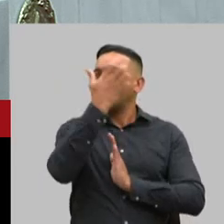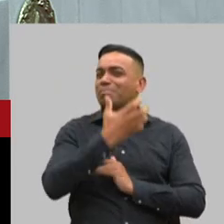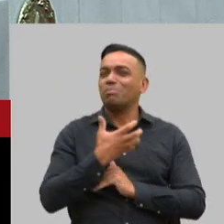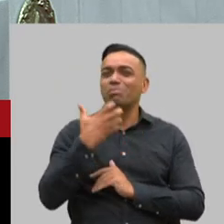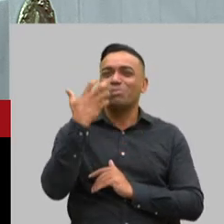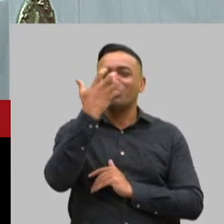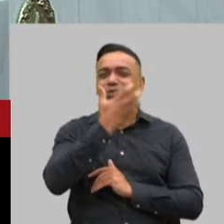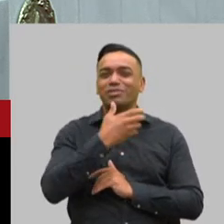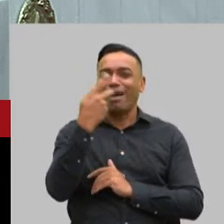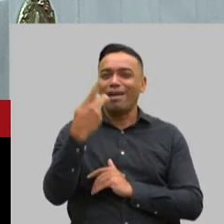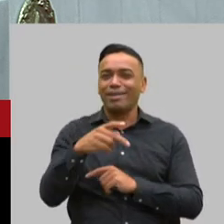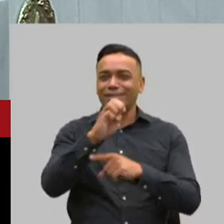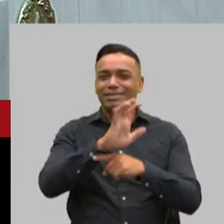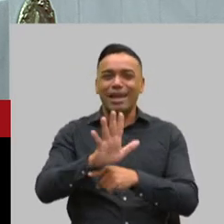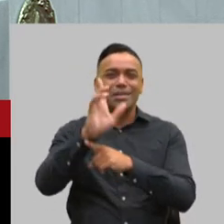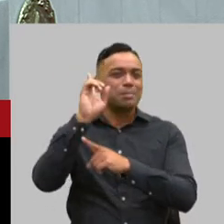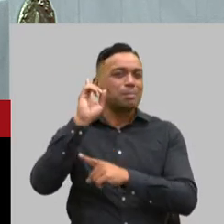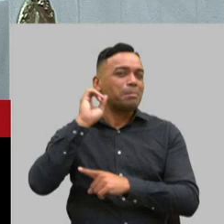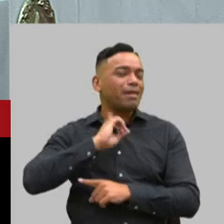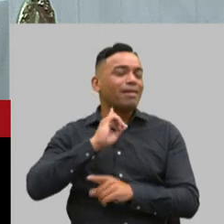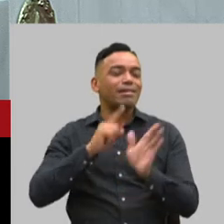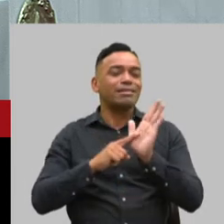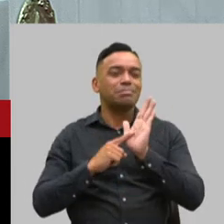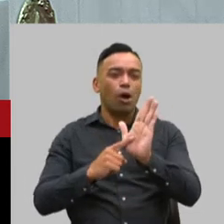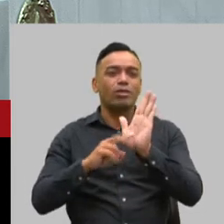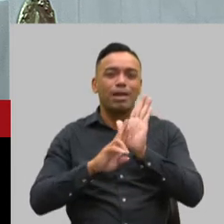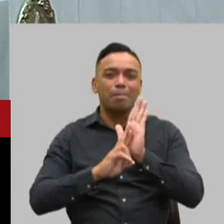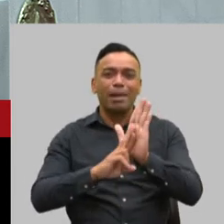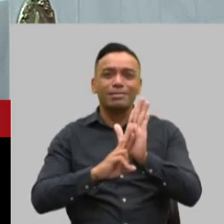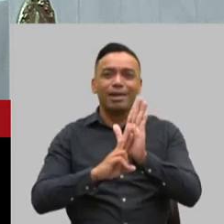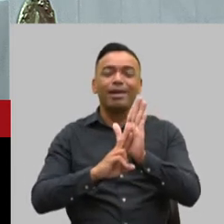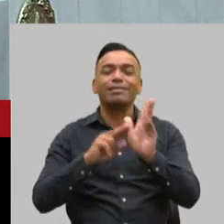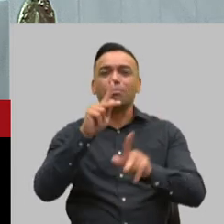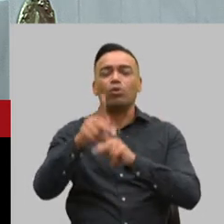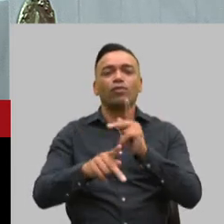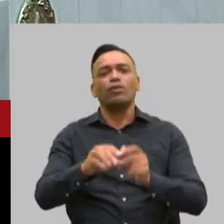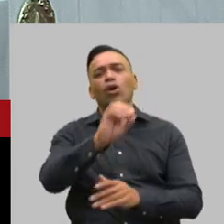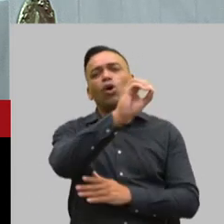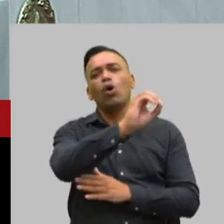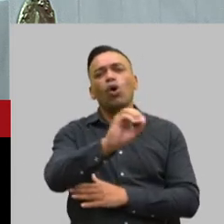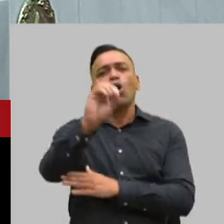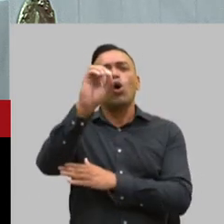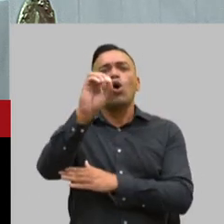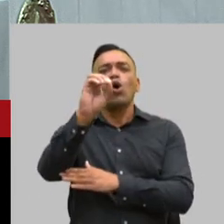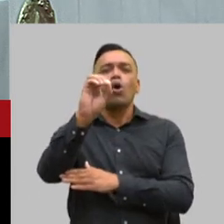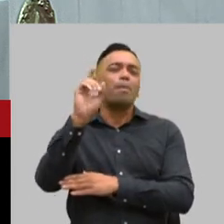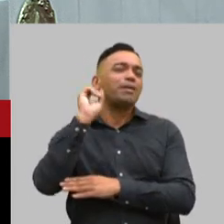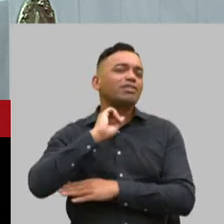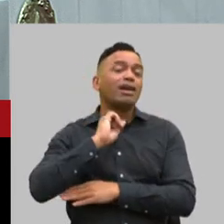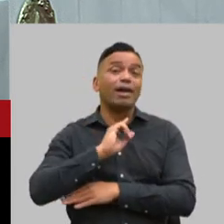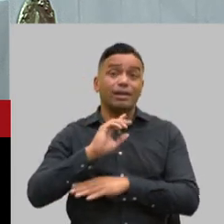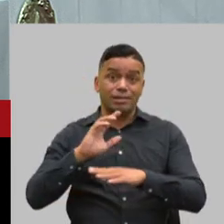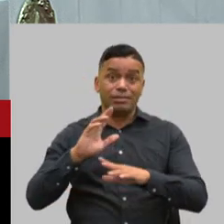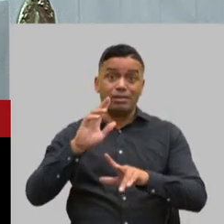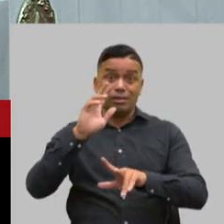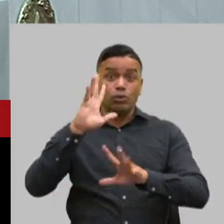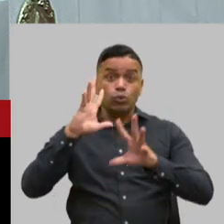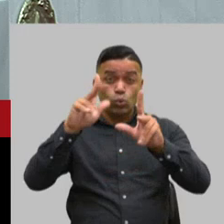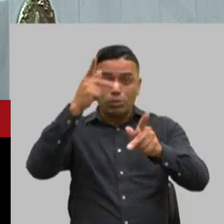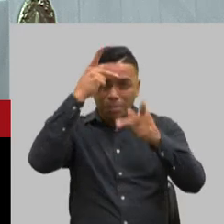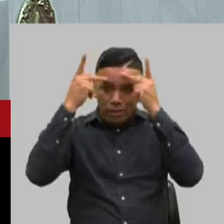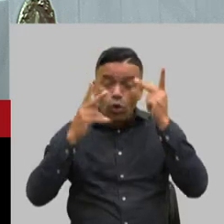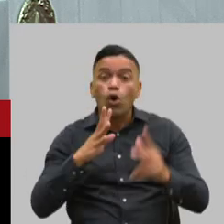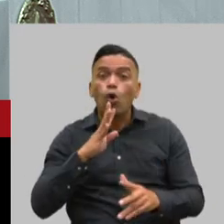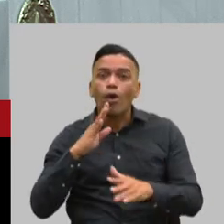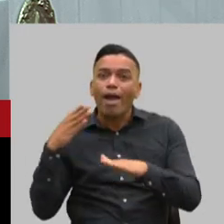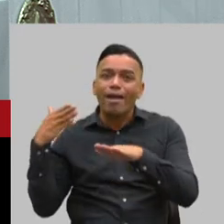mineiros, que representa o nosso povo. Ó, Minas Gerais, quem te conhece não esquece jamais.